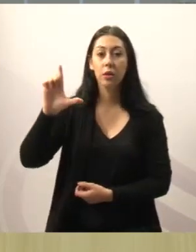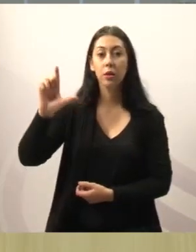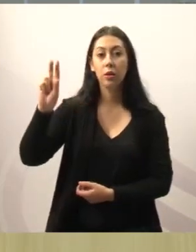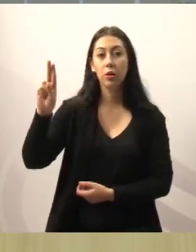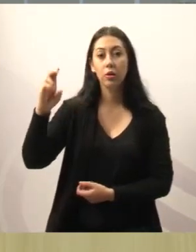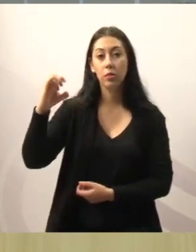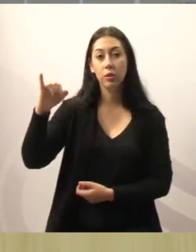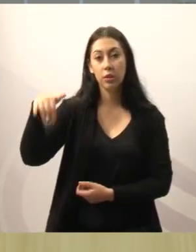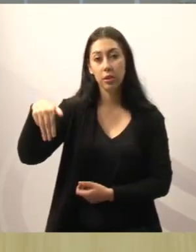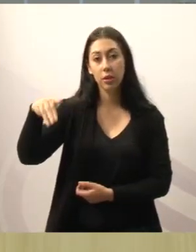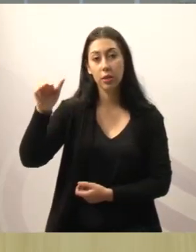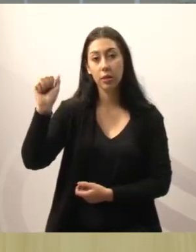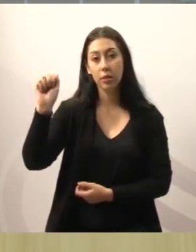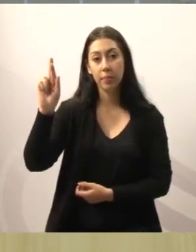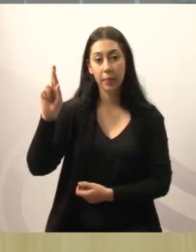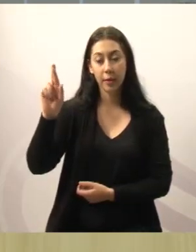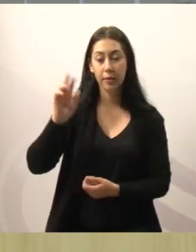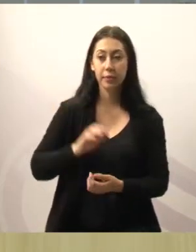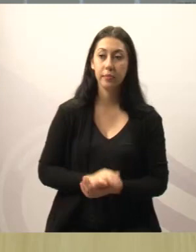Ponciano.